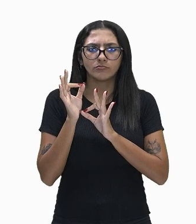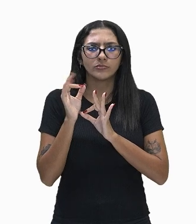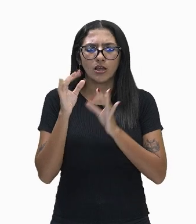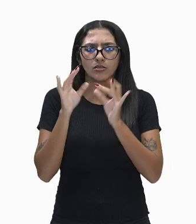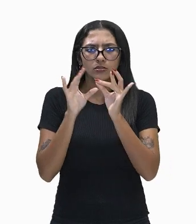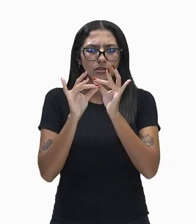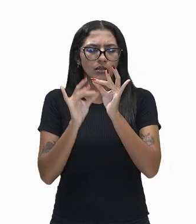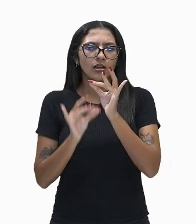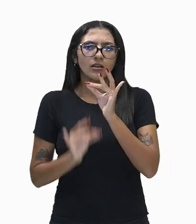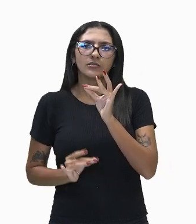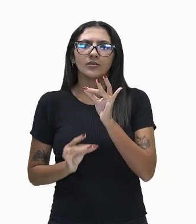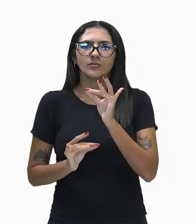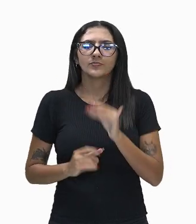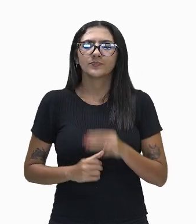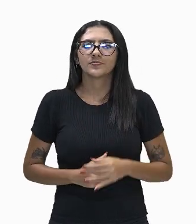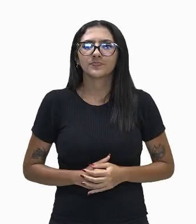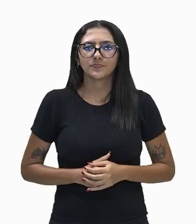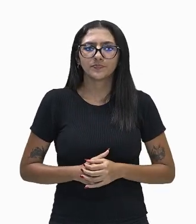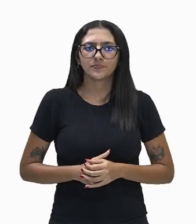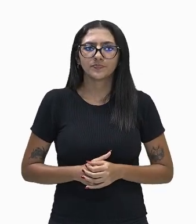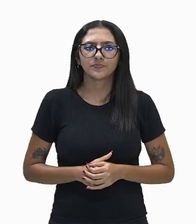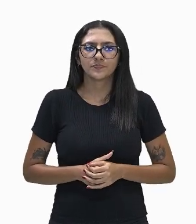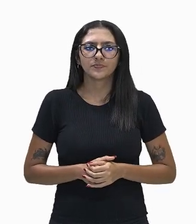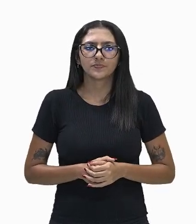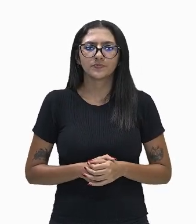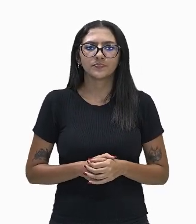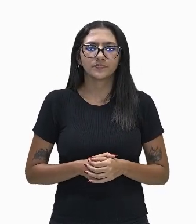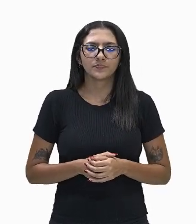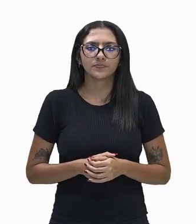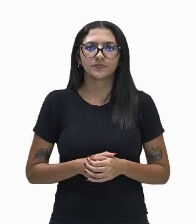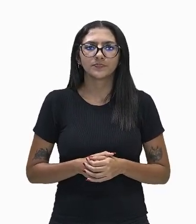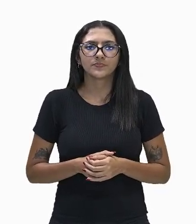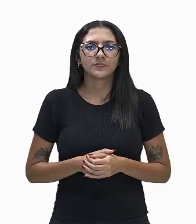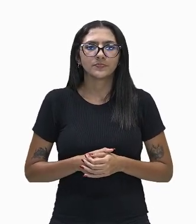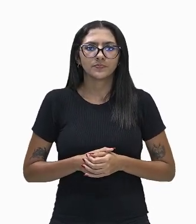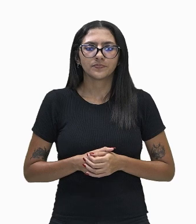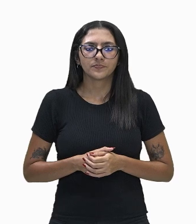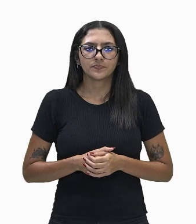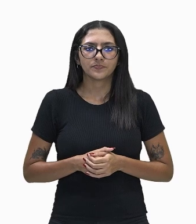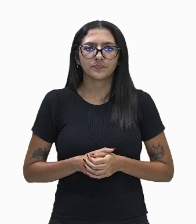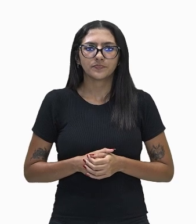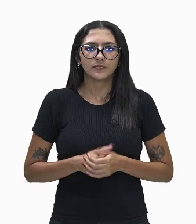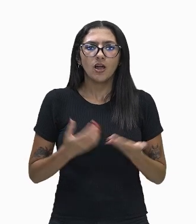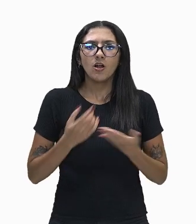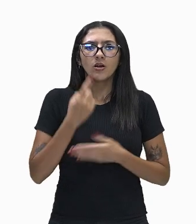lindamente na nossa animação. Então, vamos observar agora um